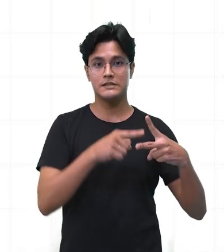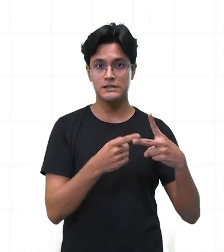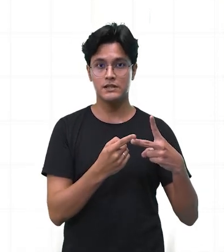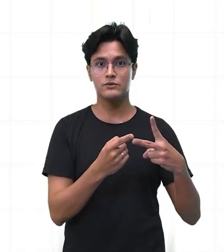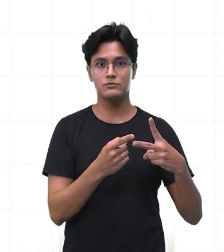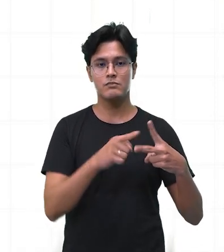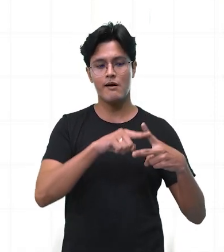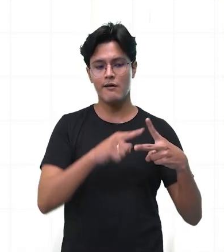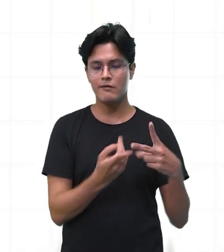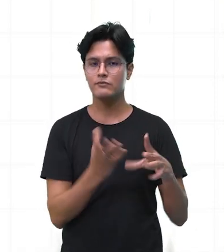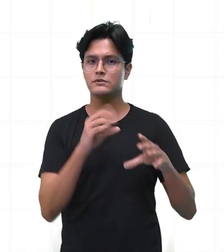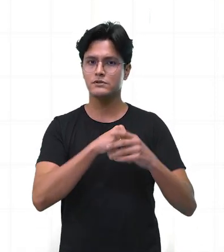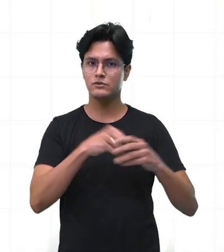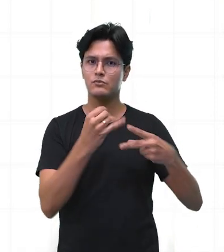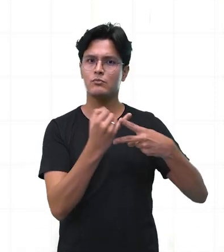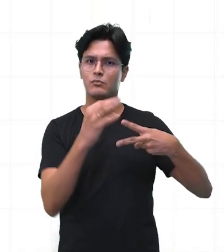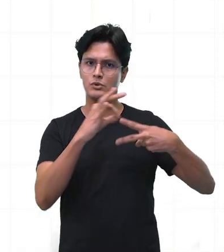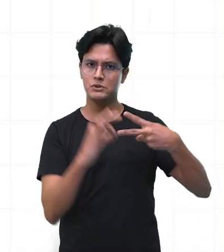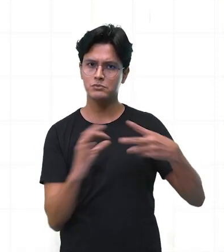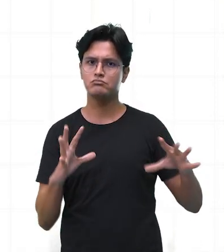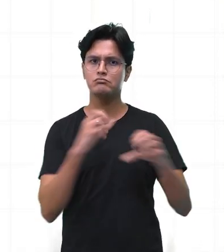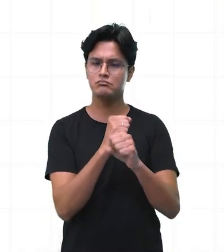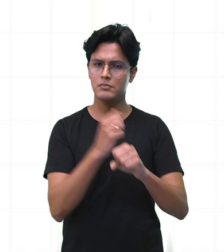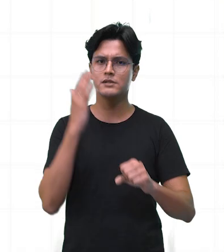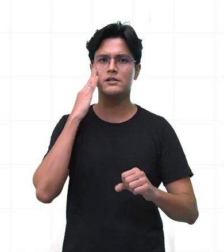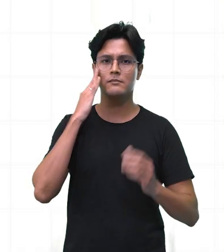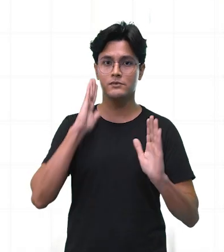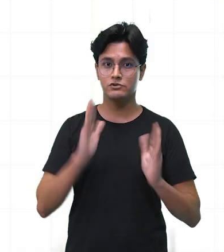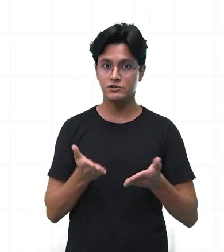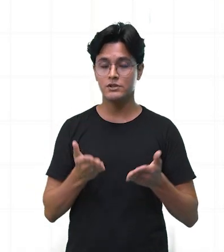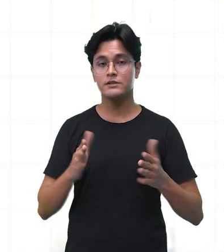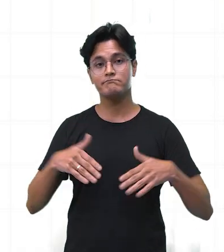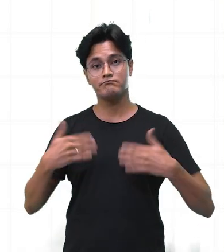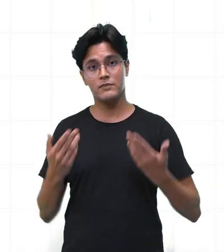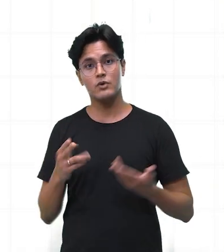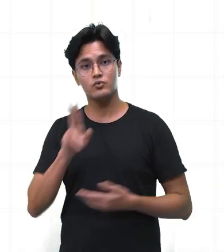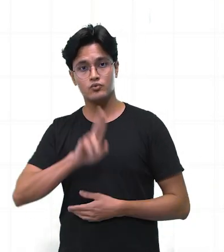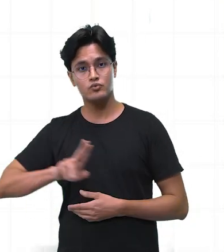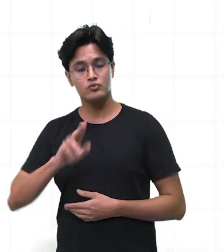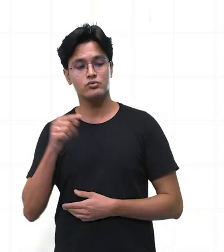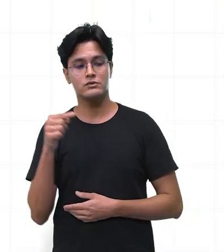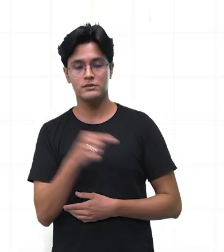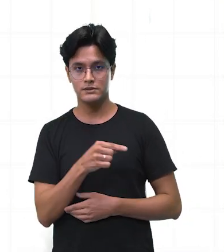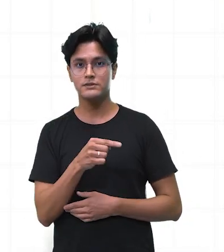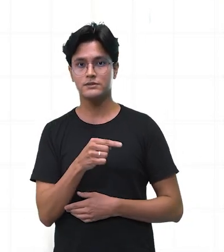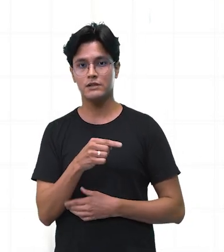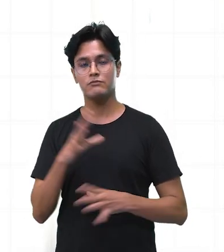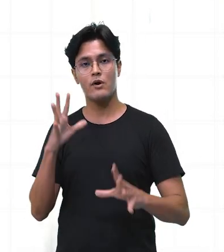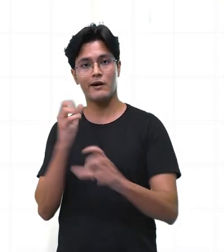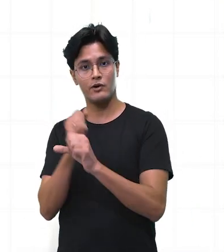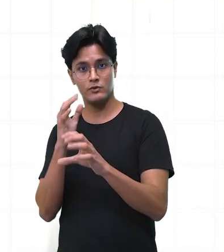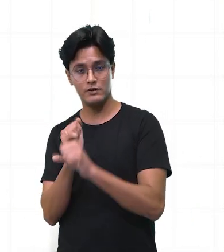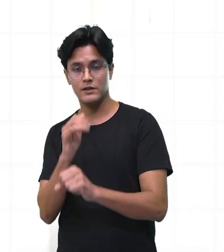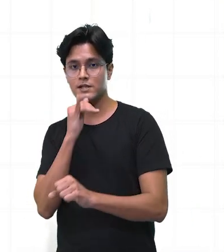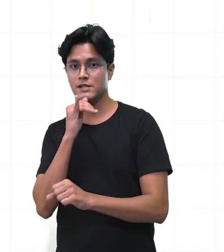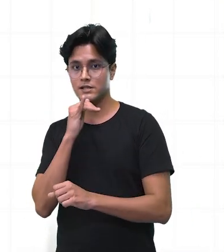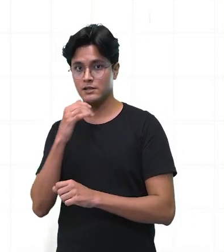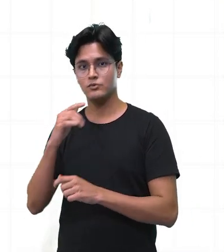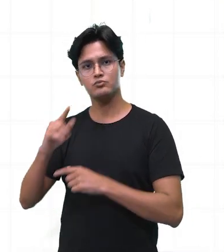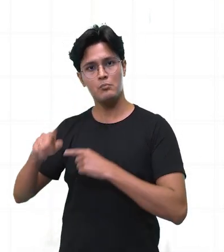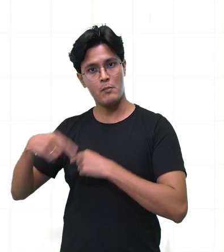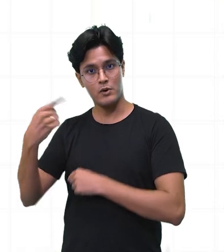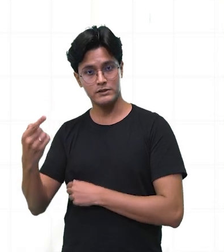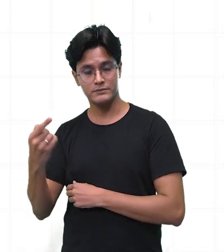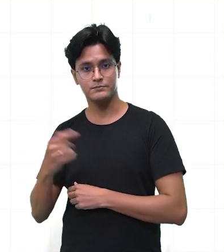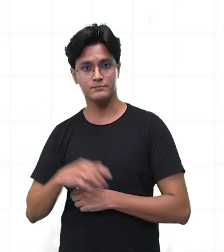internos de um polígono, certo? Nós vamos utilizar isso para calcular os próximos exemplos, tá? Então, primeiro vamos lembrar. A